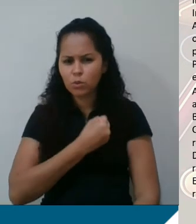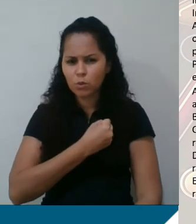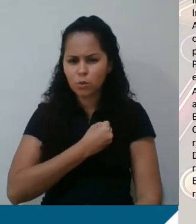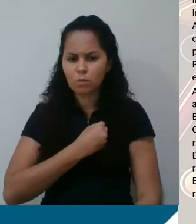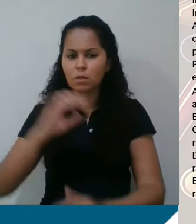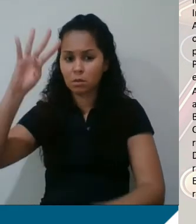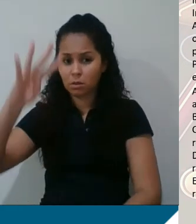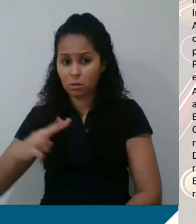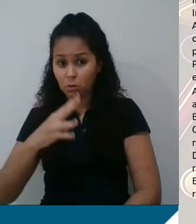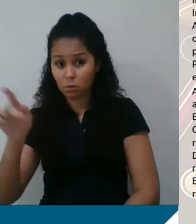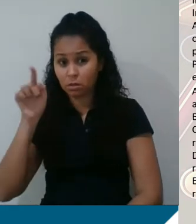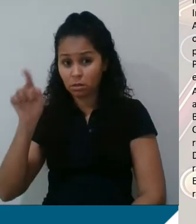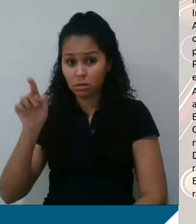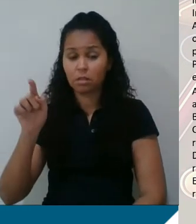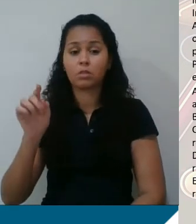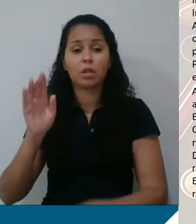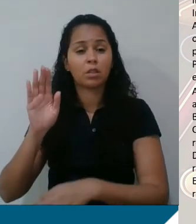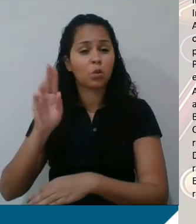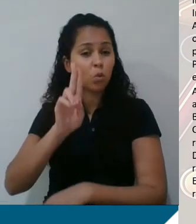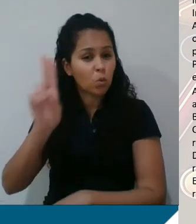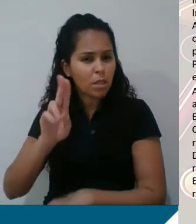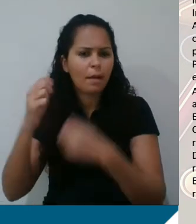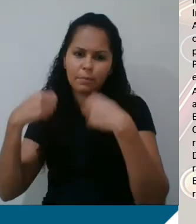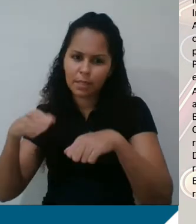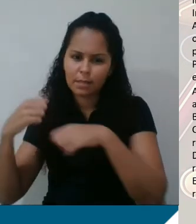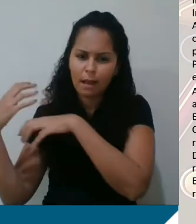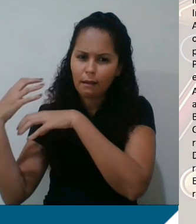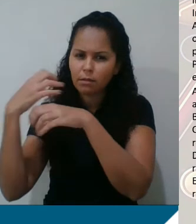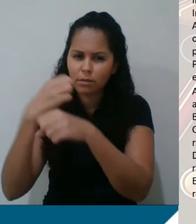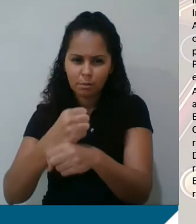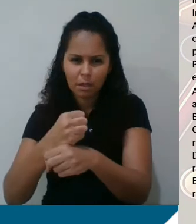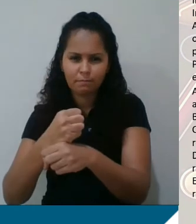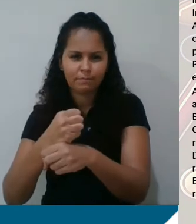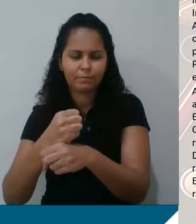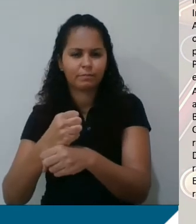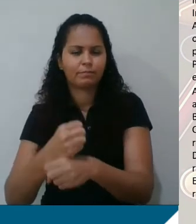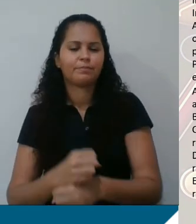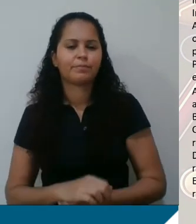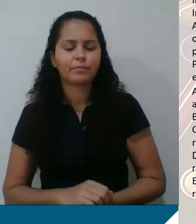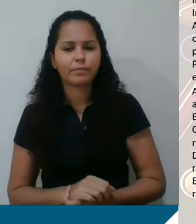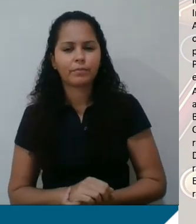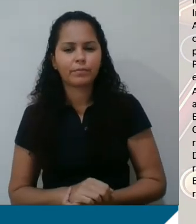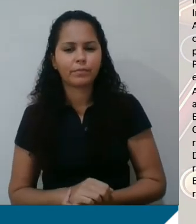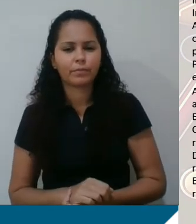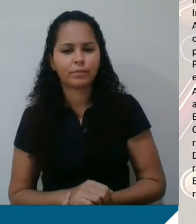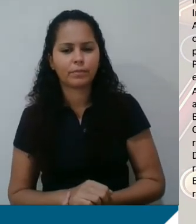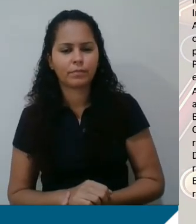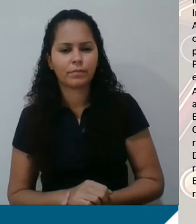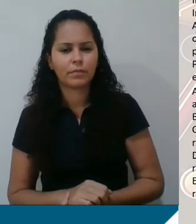das rentabilidades. Então, é um quadrinho que a gente vai pedir socorro no momento que a gente precisar fazer um cálculo que não esteja muito ao nosso